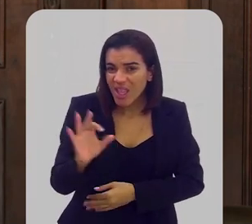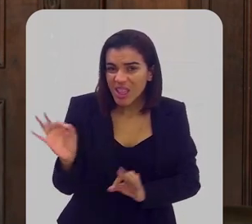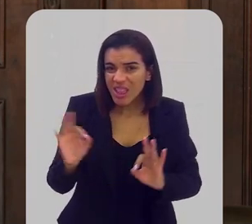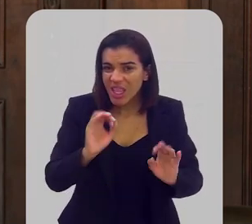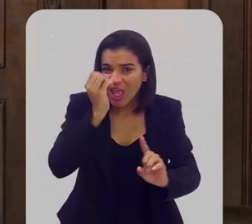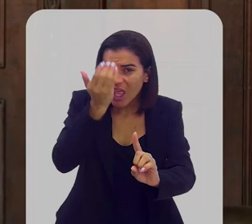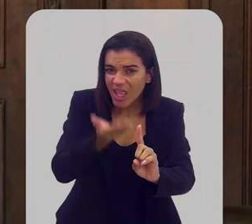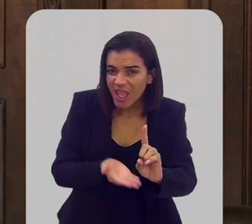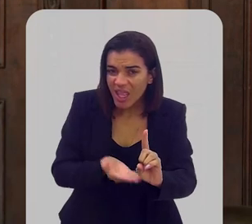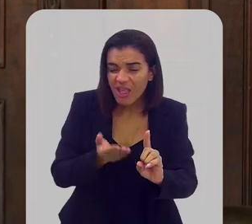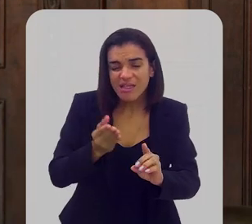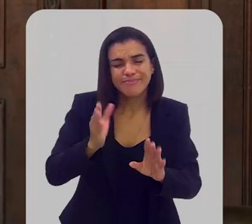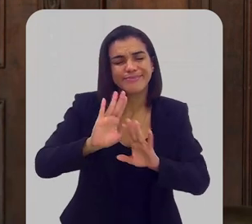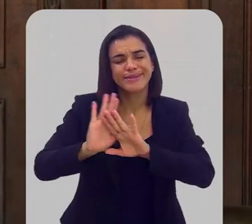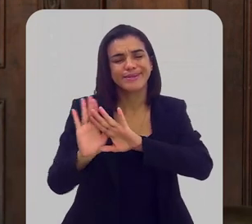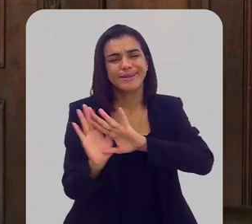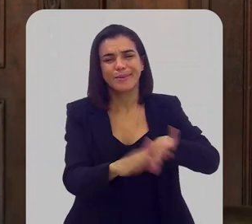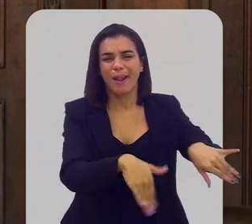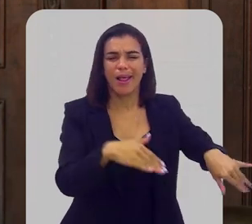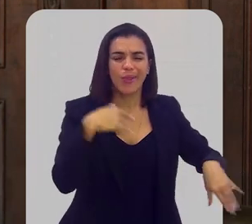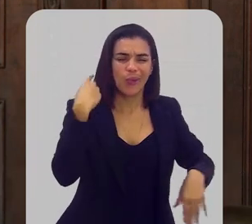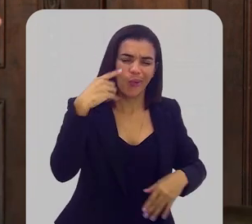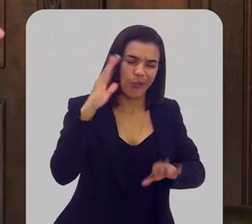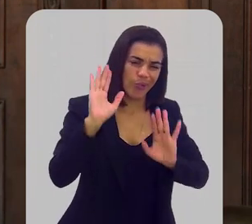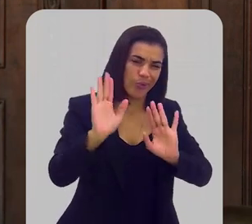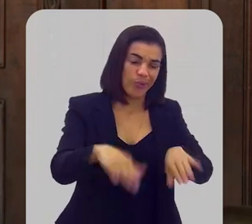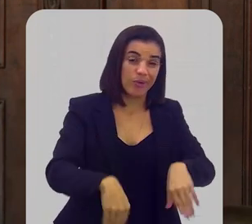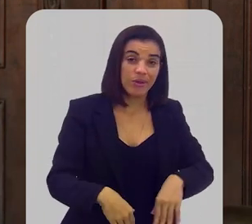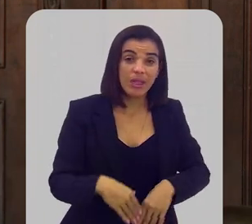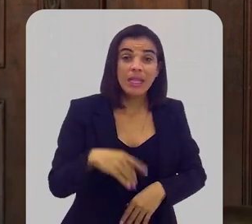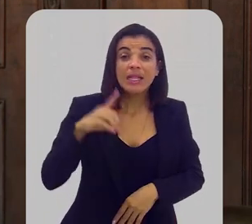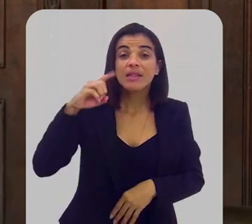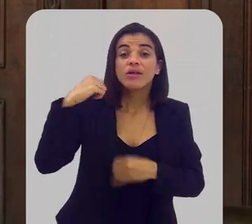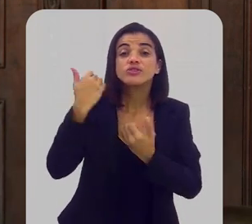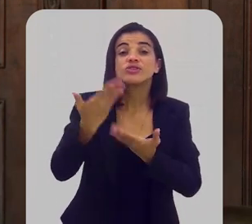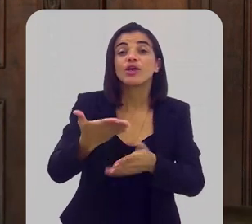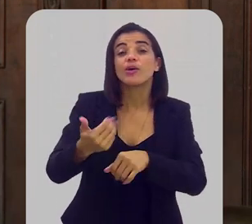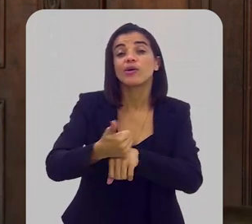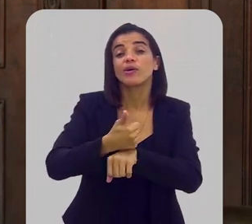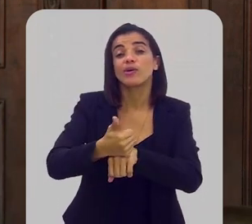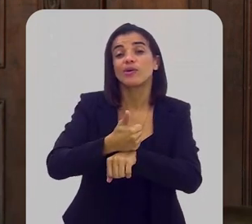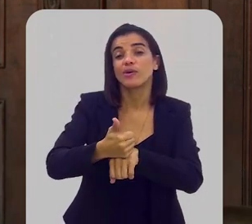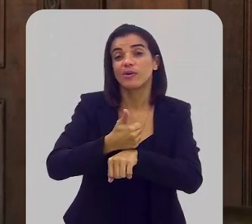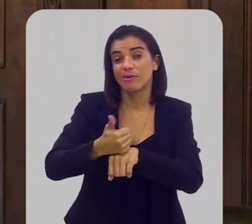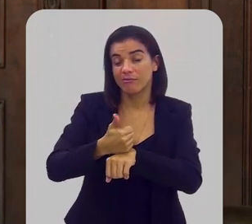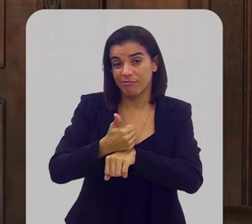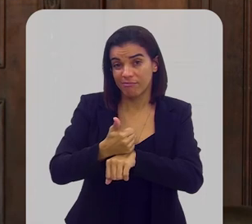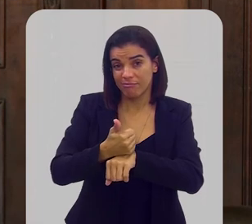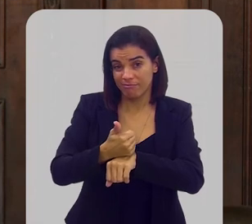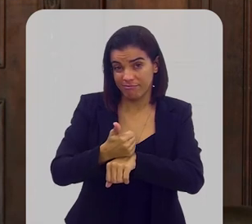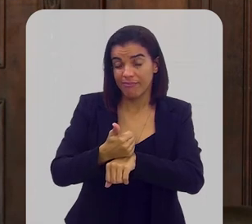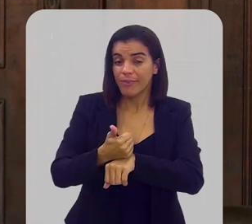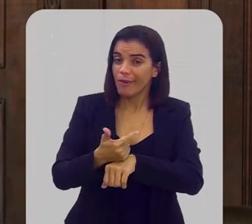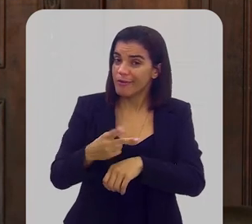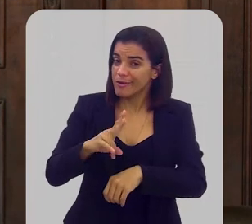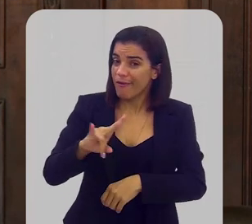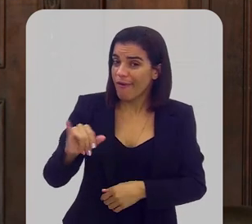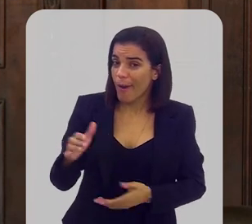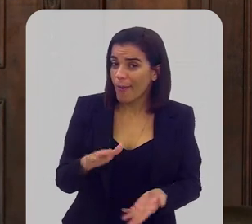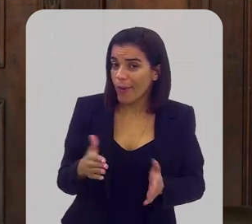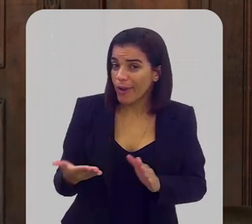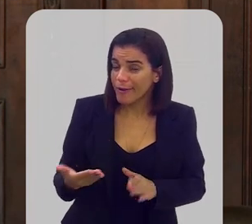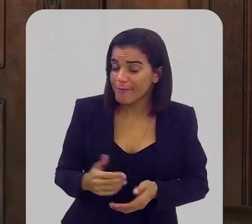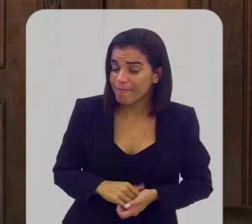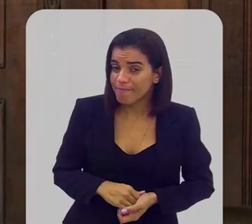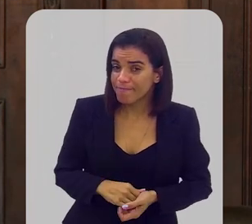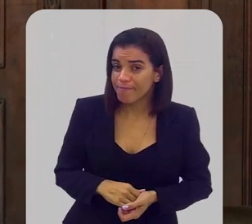te dá confiança? Ninguém te dá prestígio? Esquece isso, doido. Deus te deu o talento. E se você não passar esse